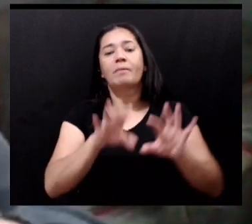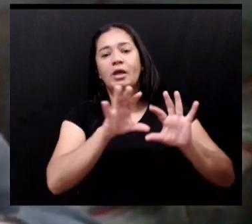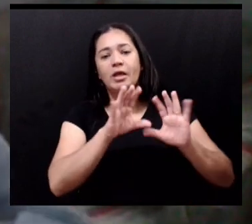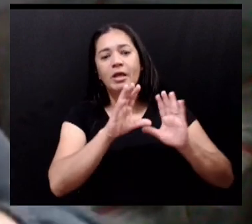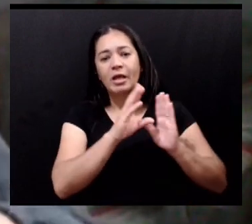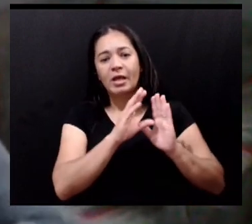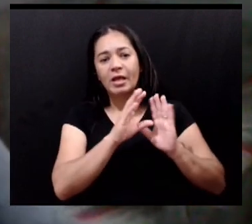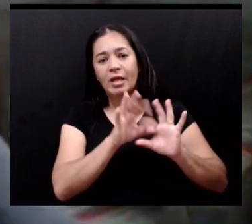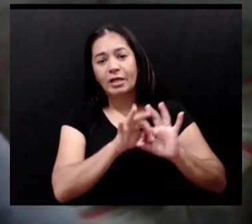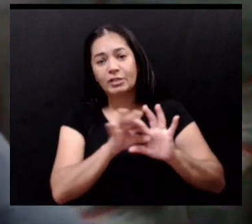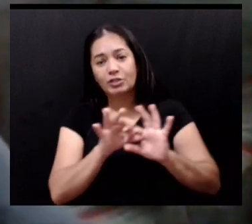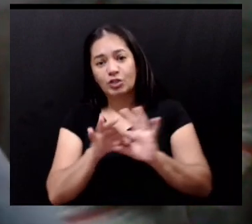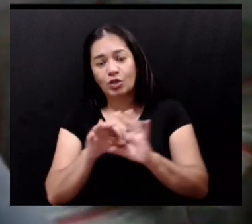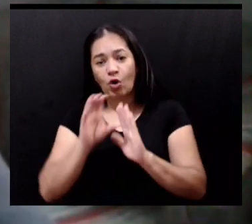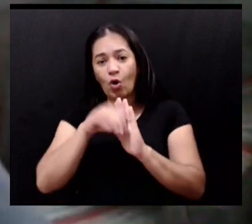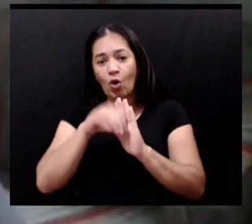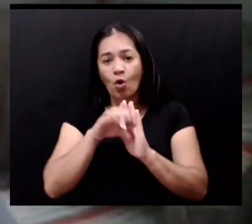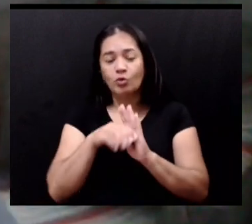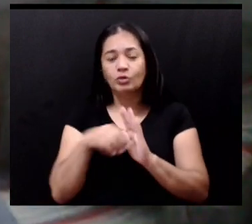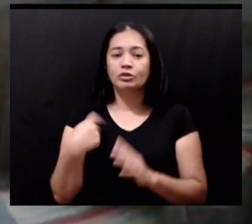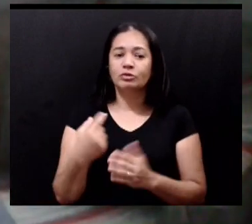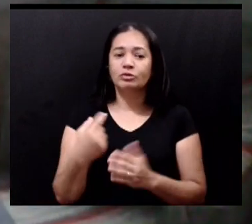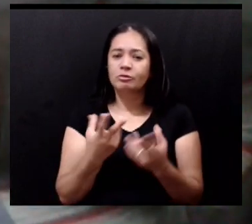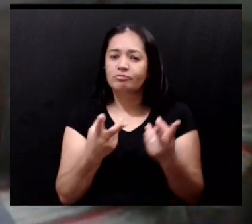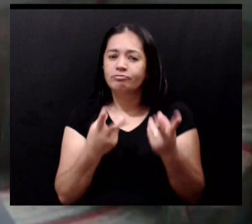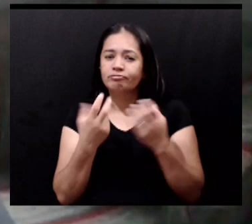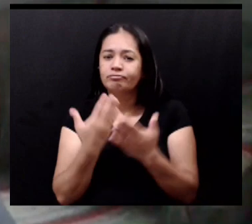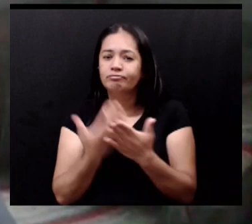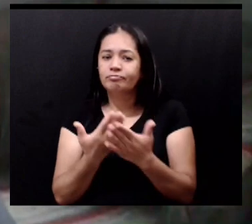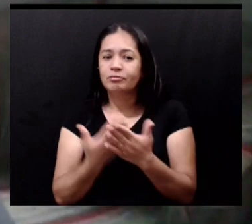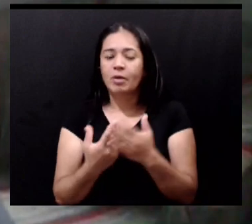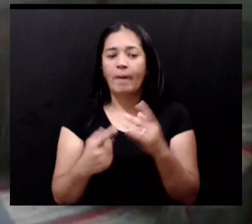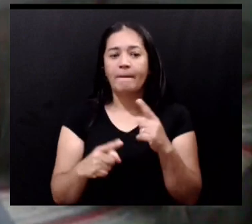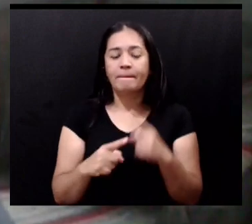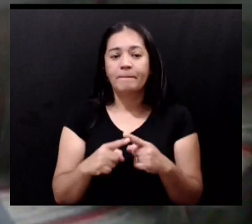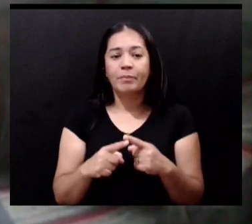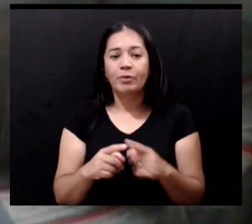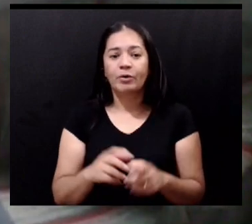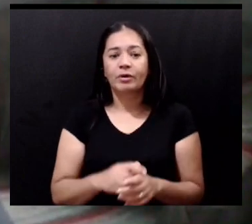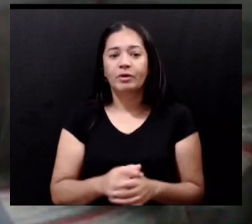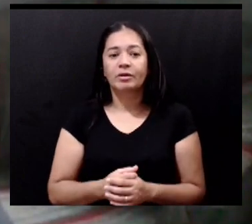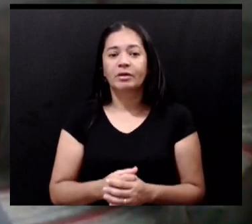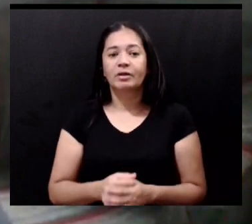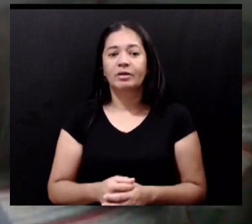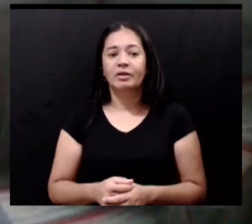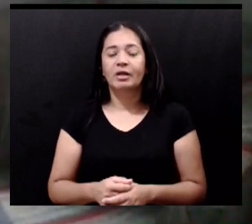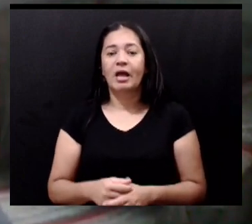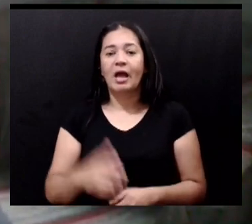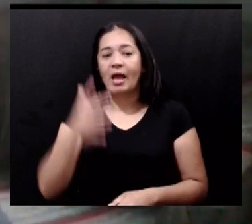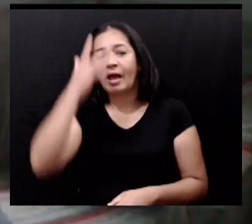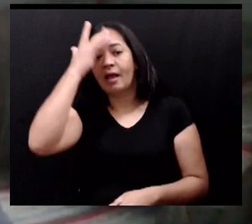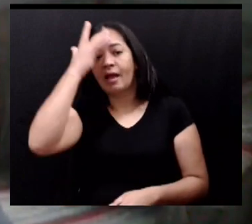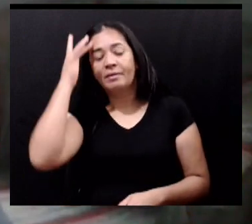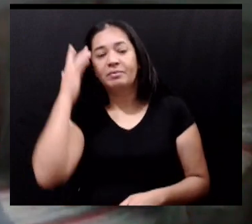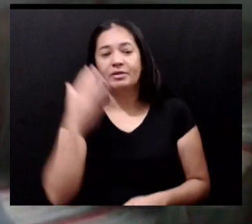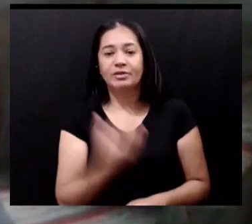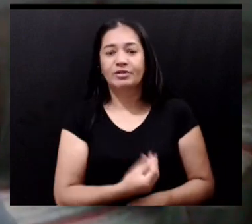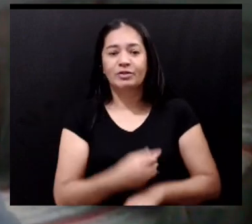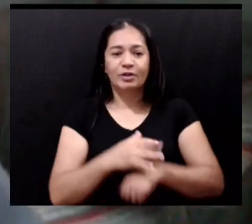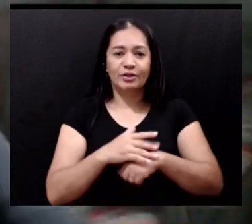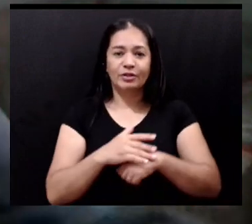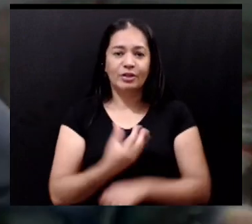nós estamos vendo que quem está no adoecimento grave não está vivendo a dor do luto pela perda que está por